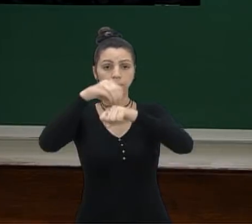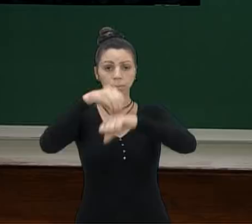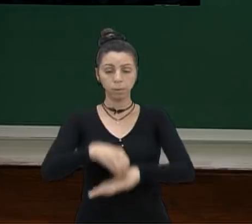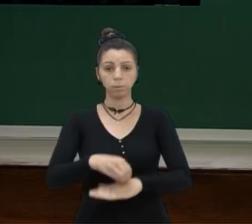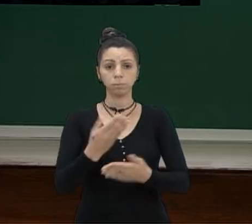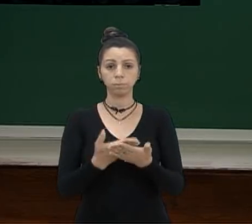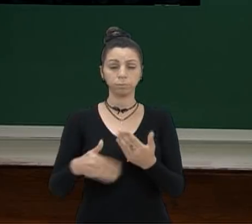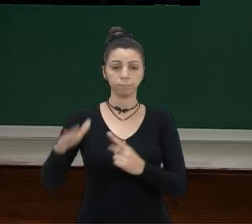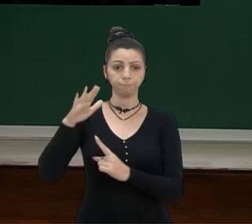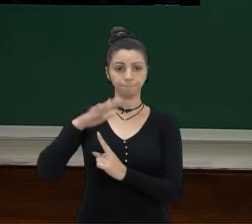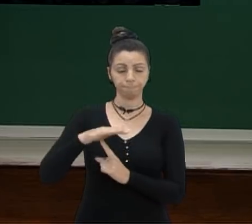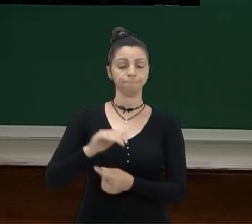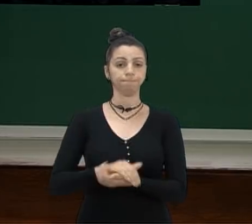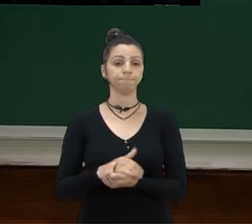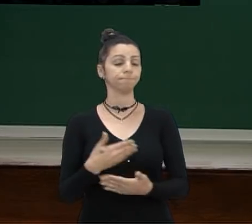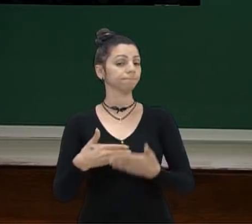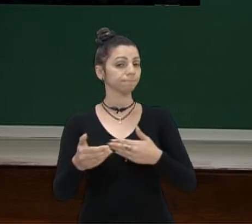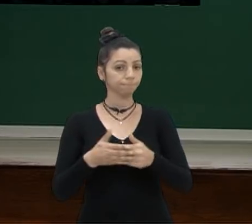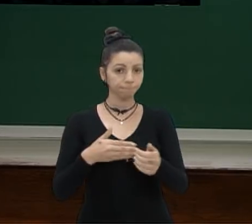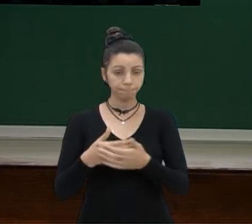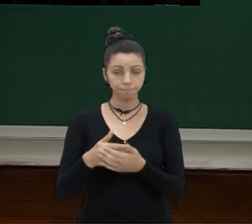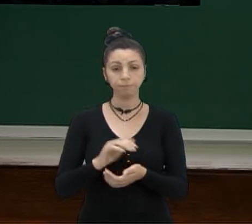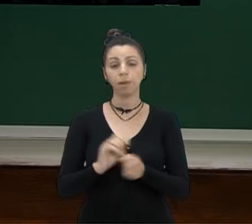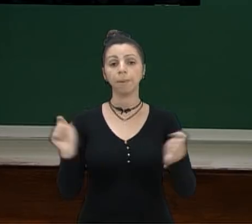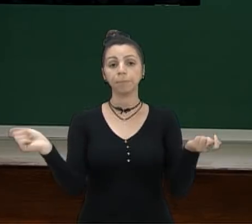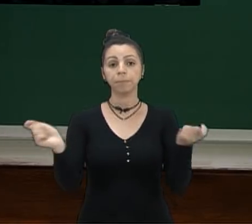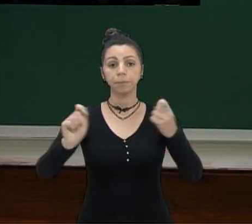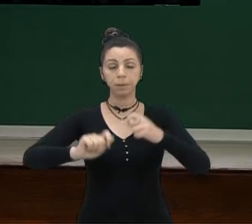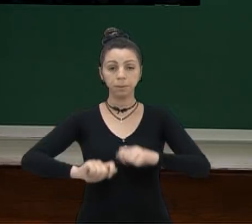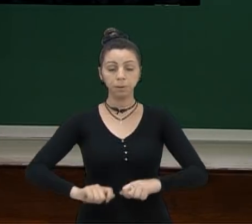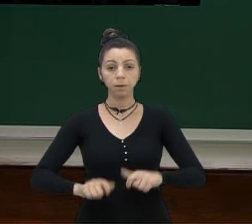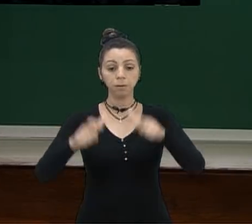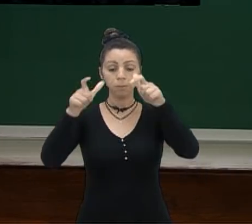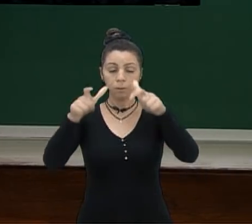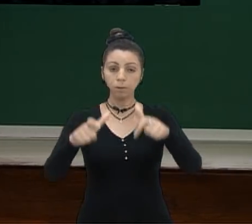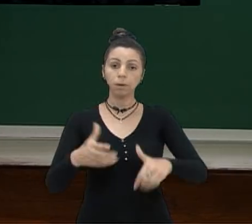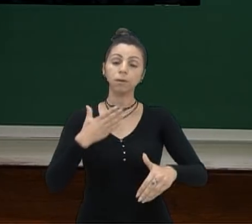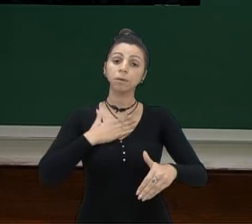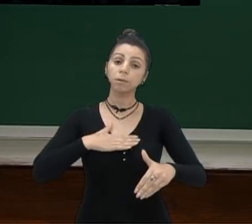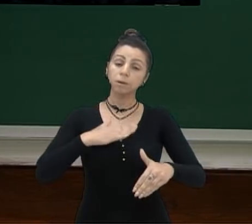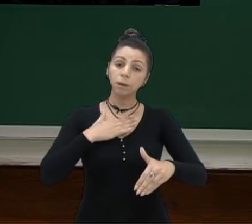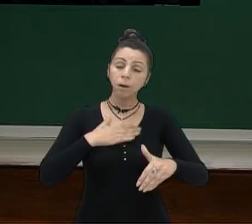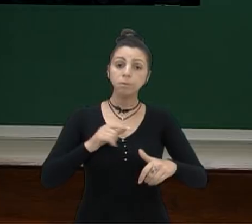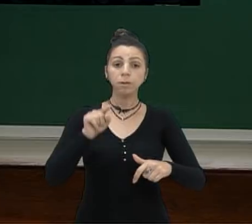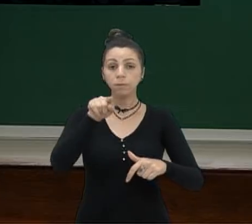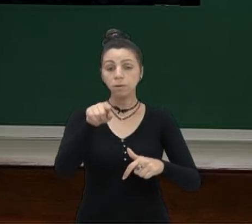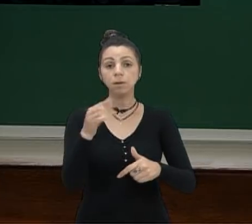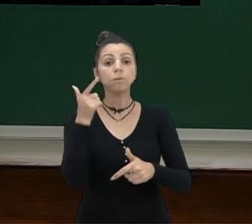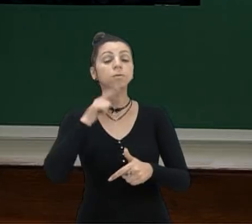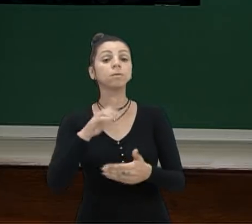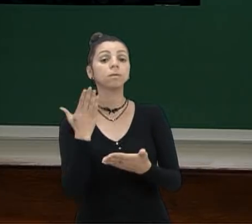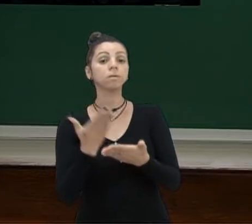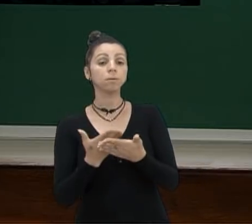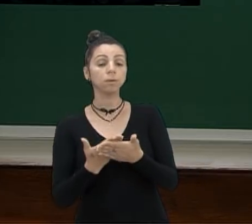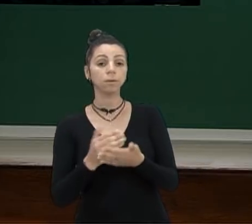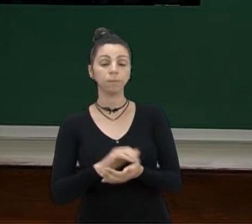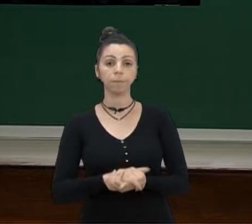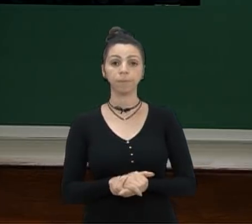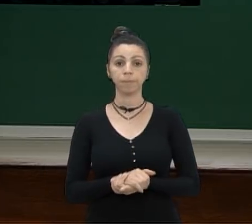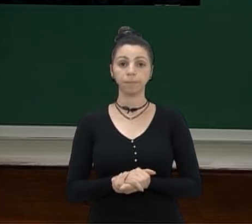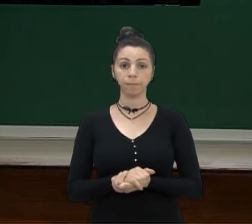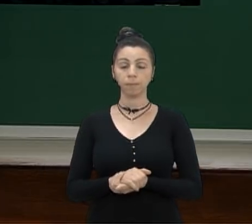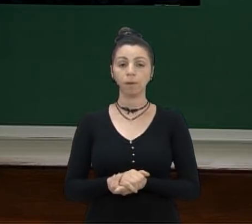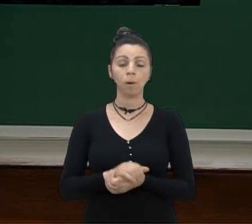Paraná. Independente de onde você esteja assistindo, você precisa de um lugar tranquilo para que você possa estudar. Se você está fazendo